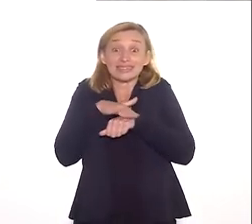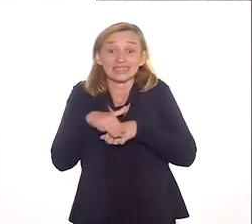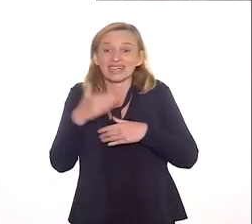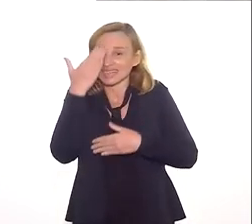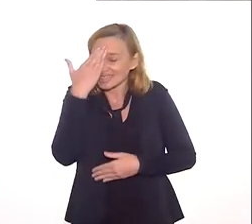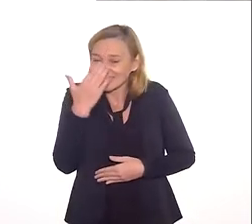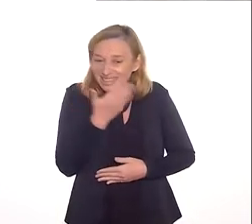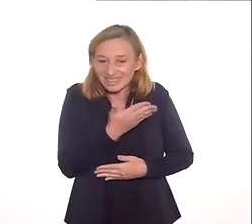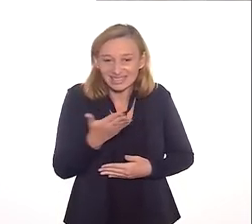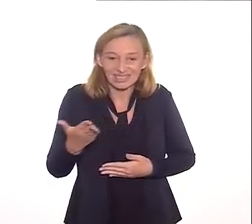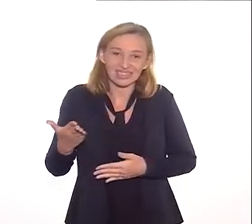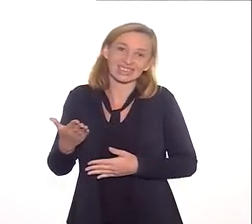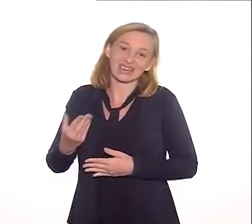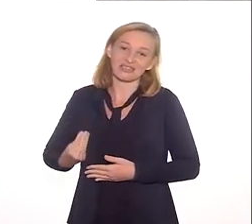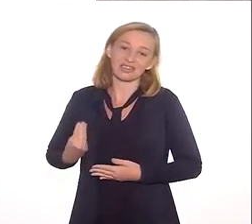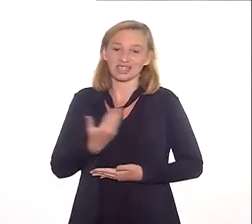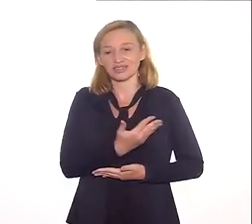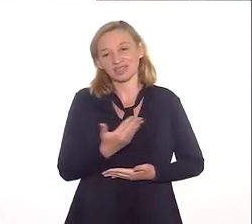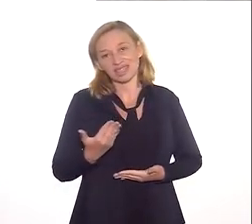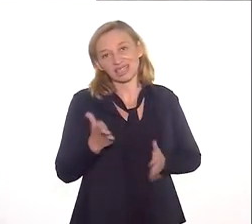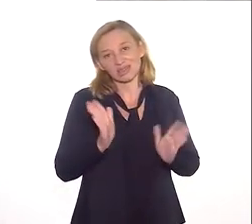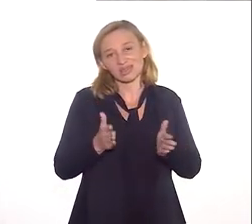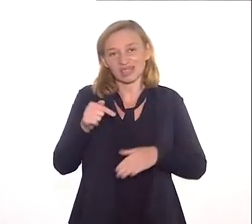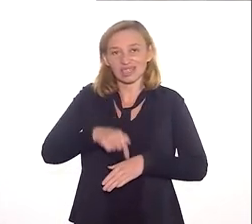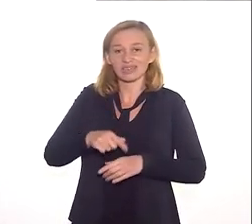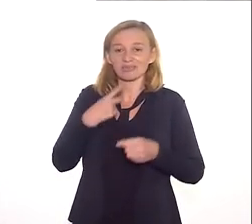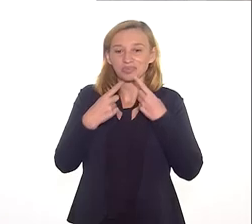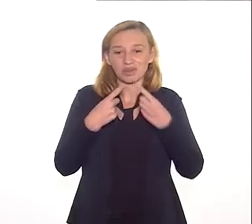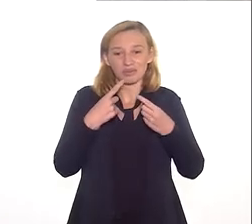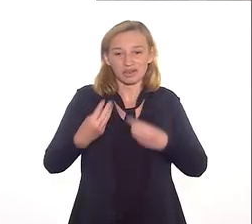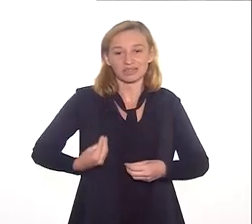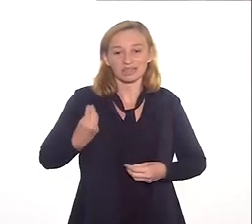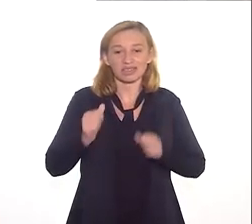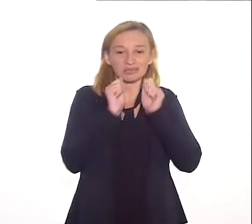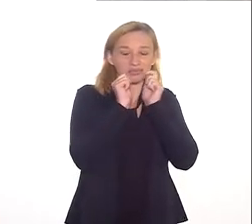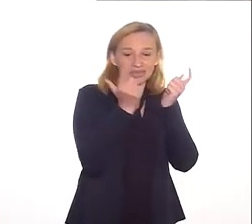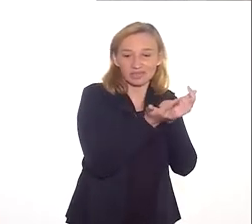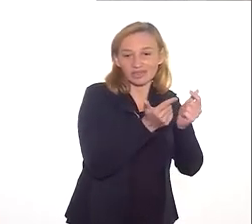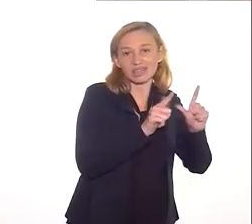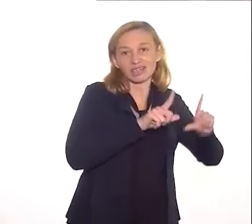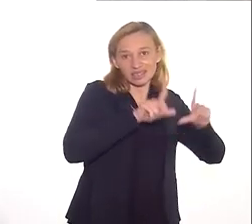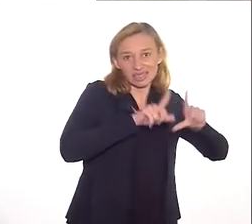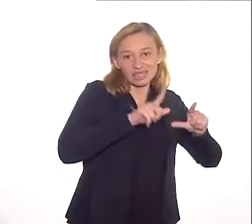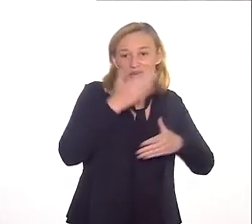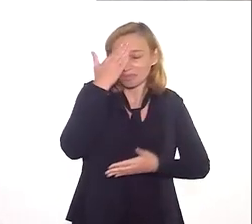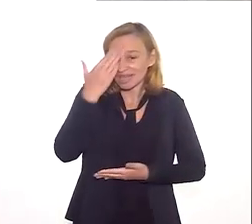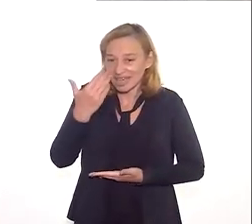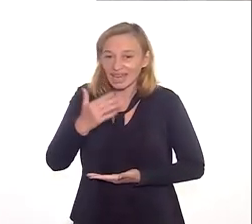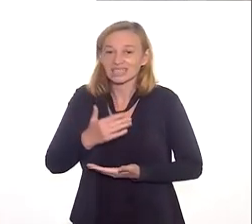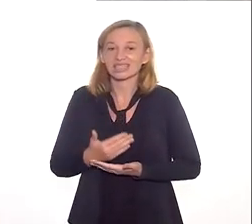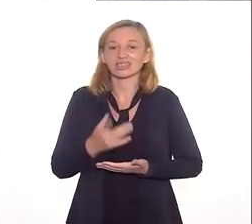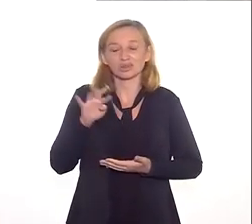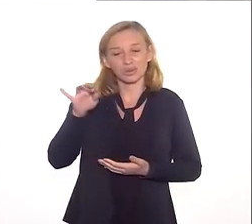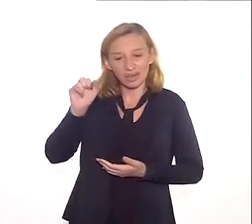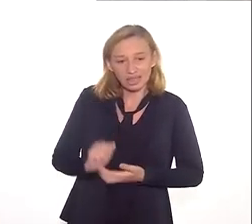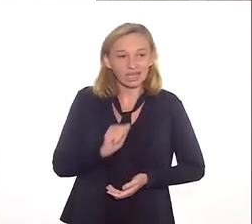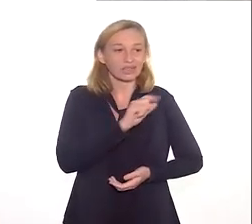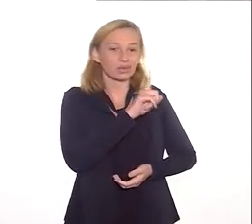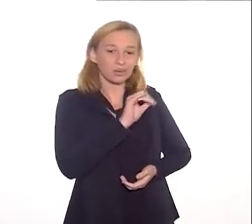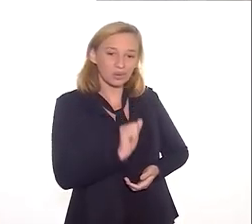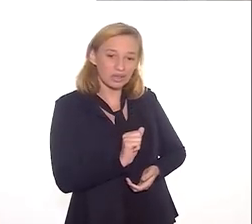final da nossa conversa, então agradecer muito a presença de vocês hoje aqui no debate virtual do TV Alerj. Muito obrigada, doutor Renato,